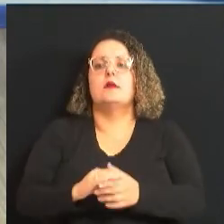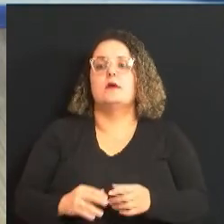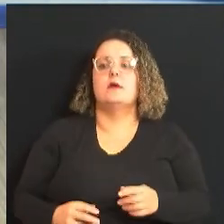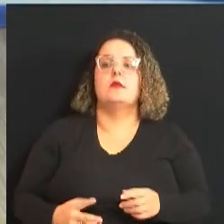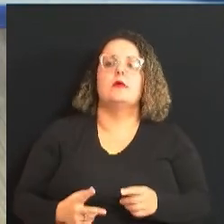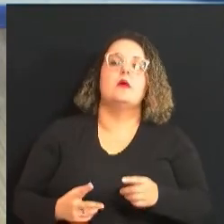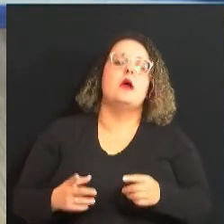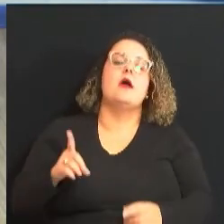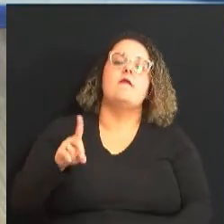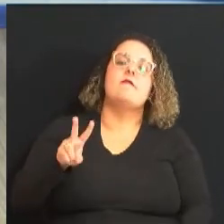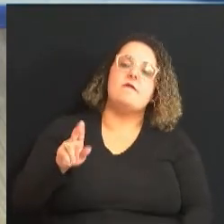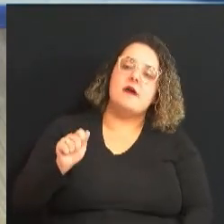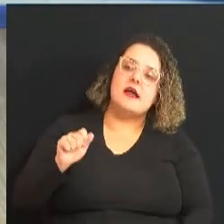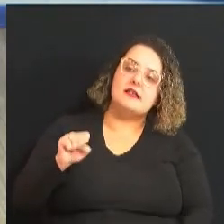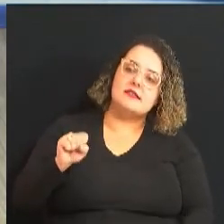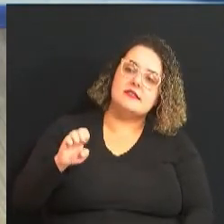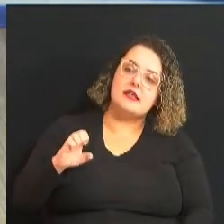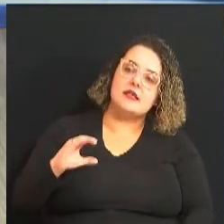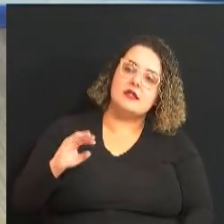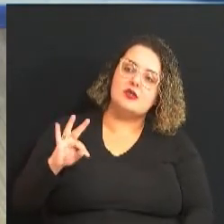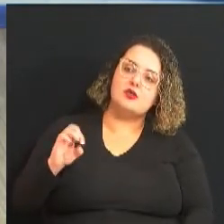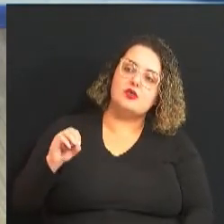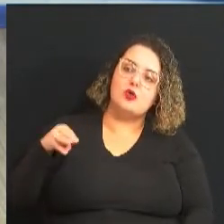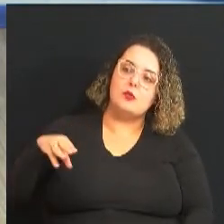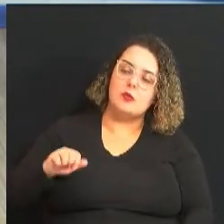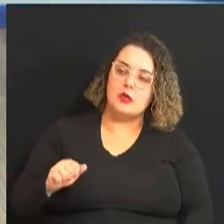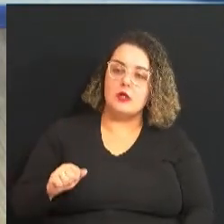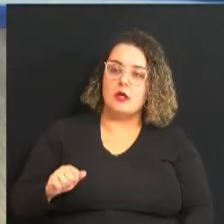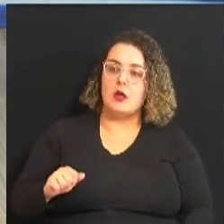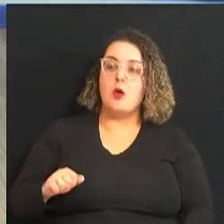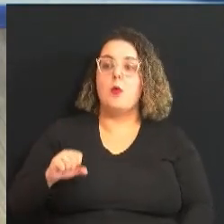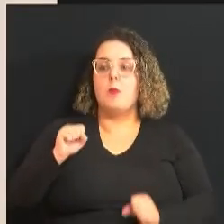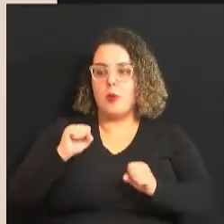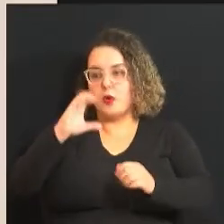devo utilizar mais algum método contraceptivo?